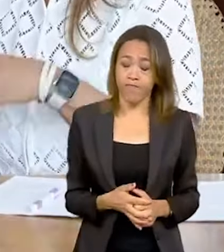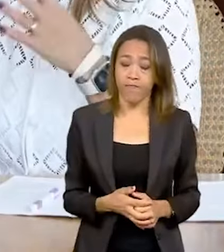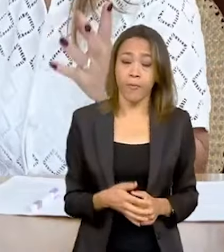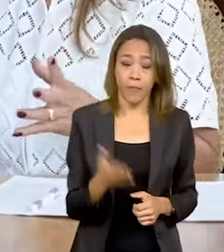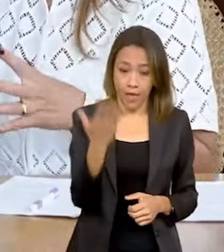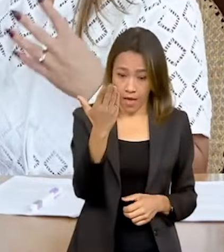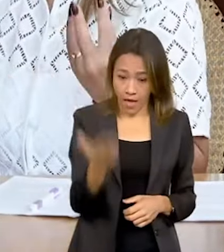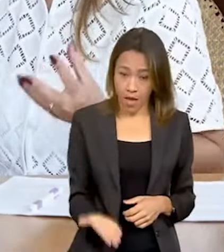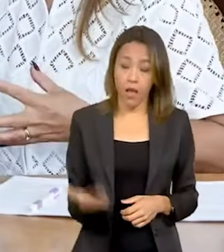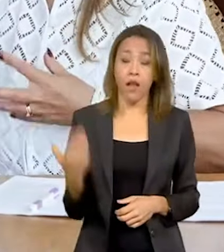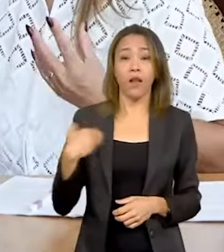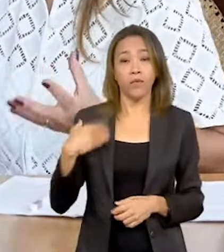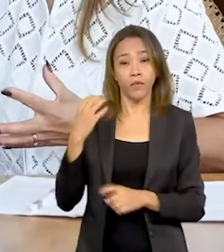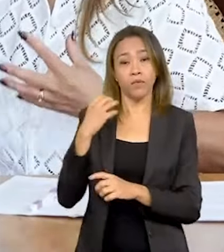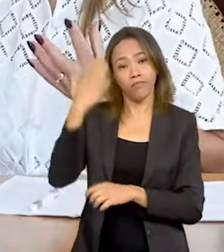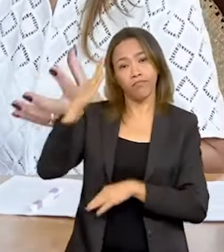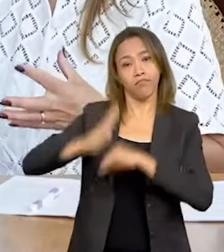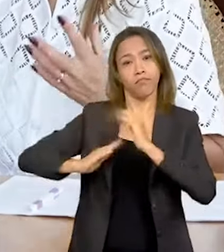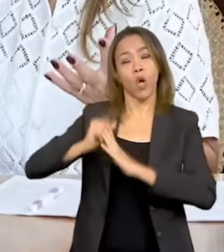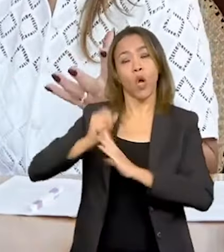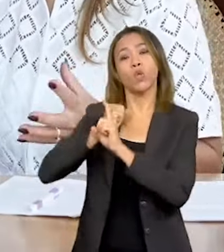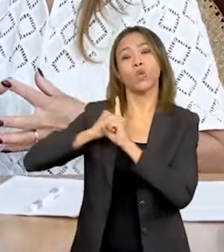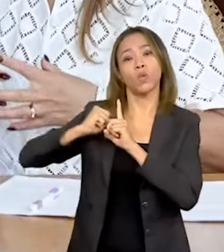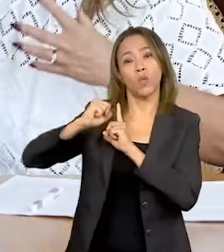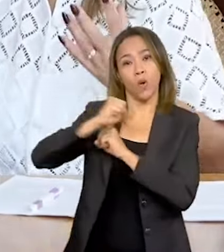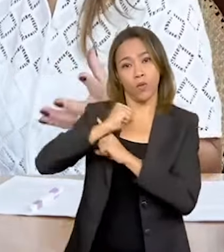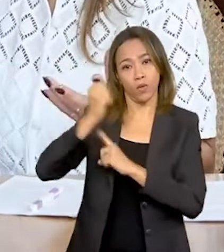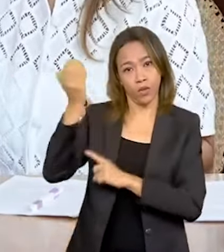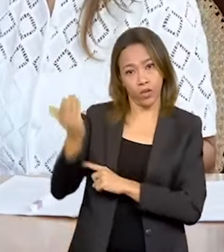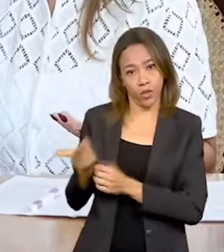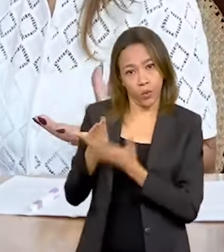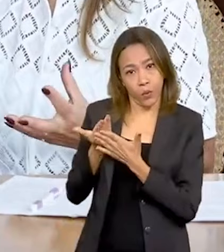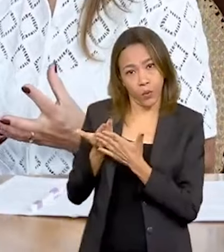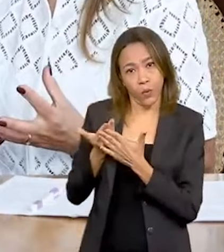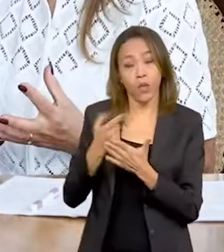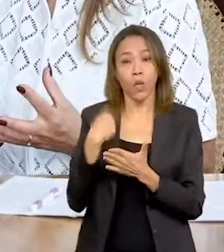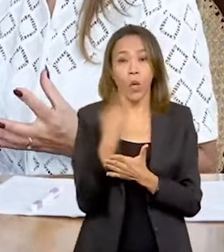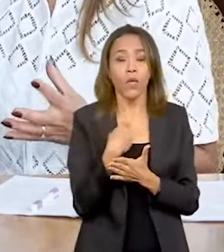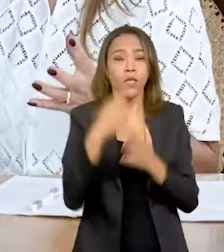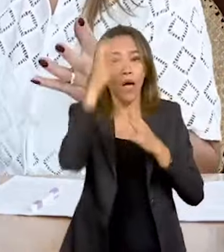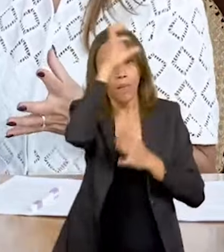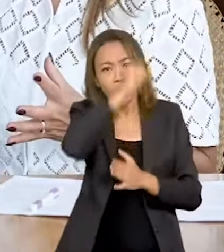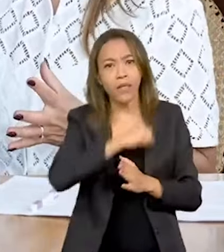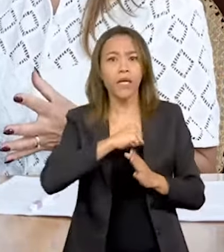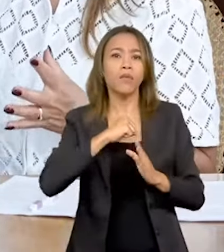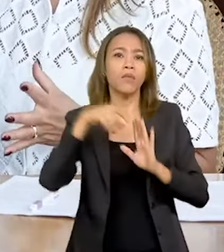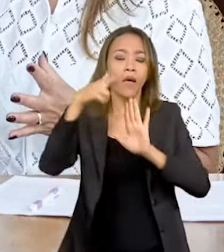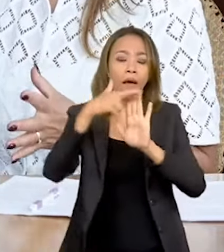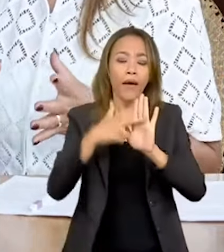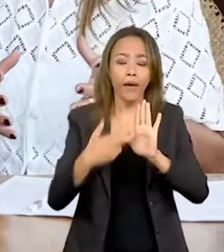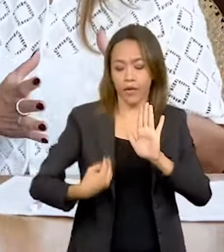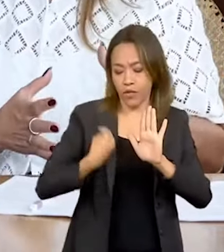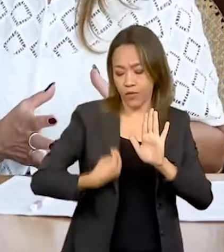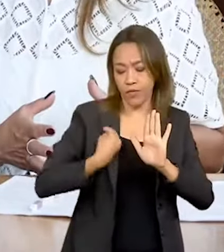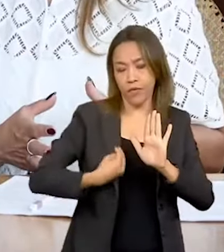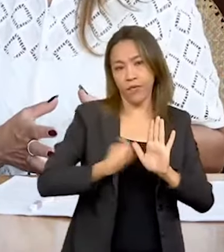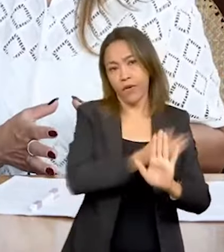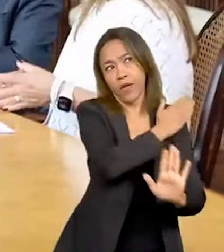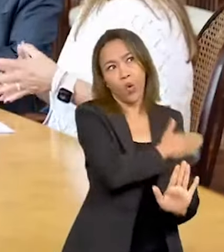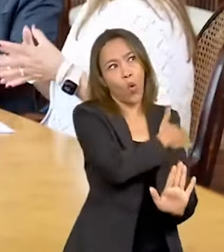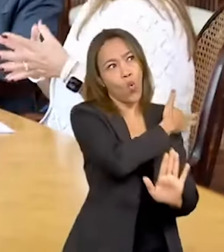a gente né aprendeu a criar regras de convivência na sociedade né na evolução da humanidade e hoje quando a gente fala em